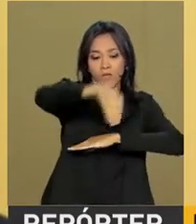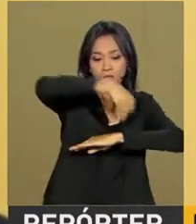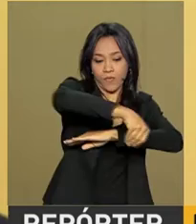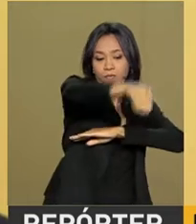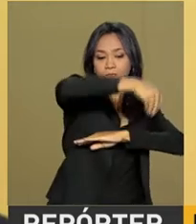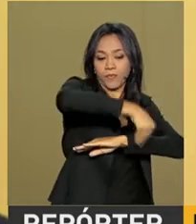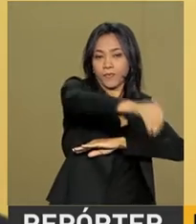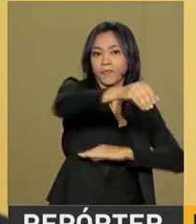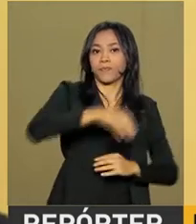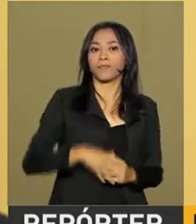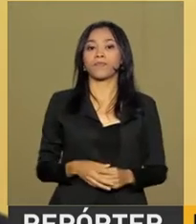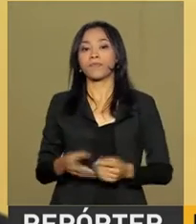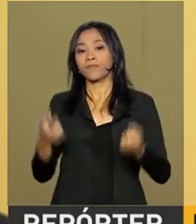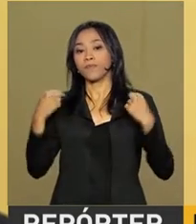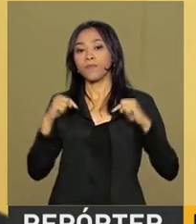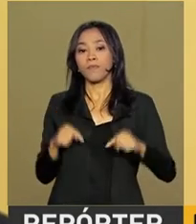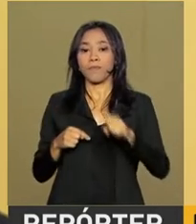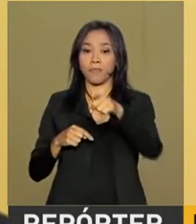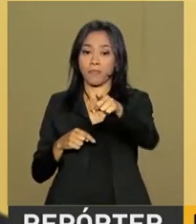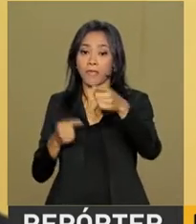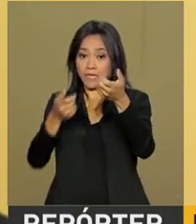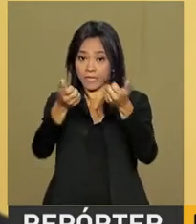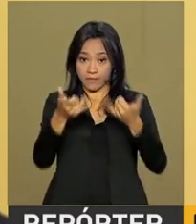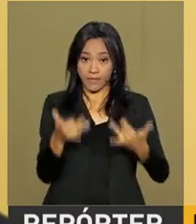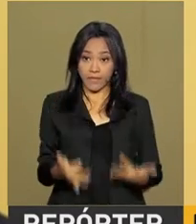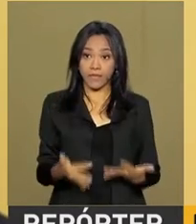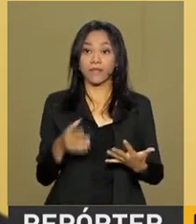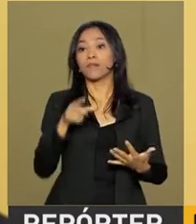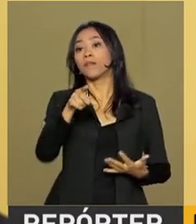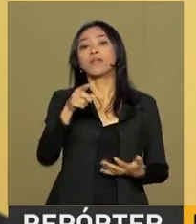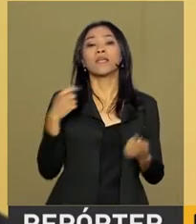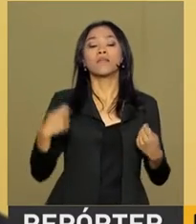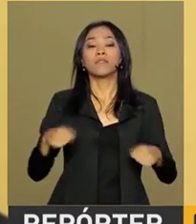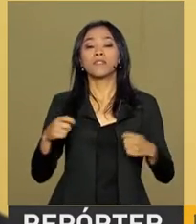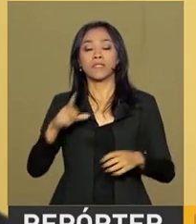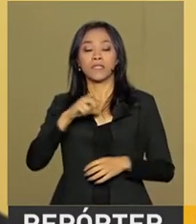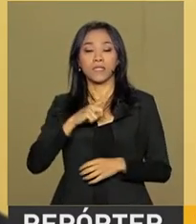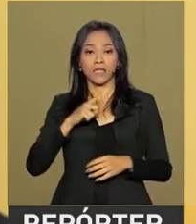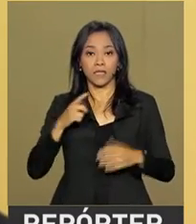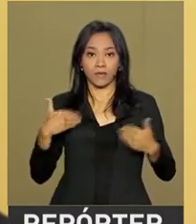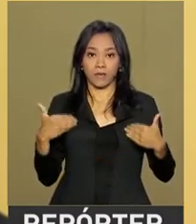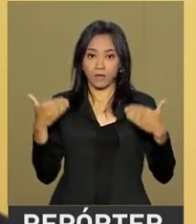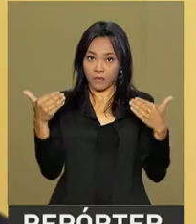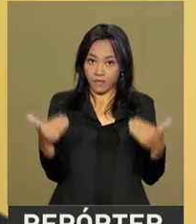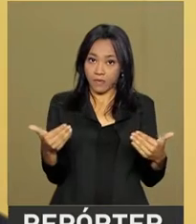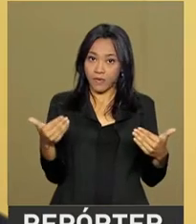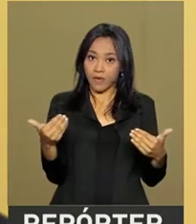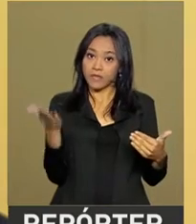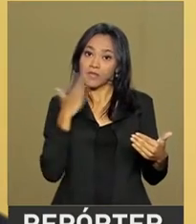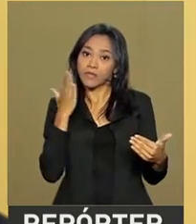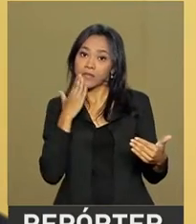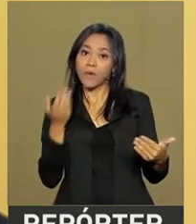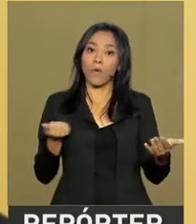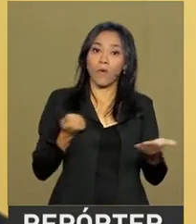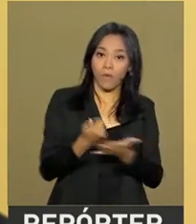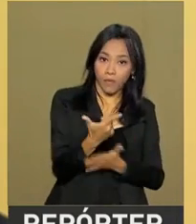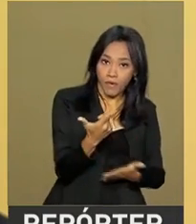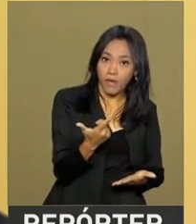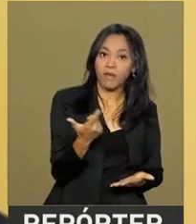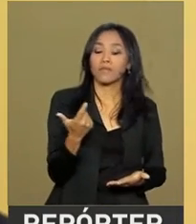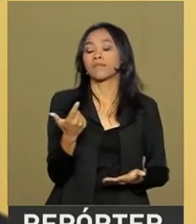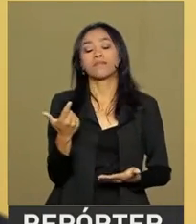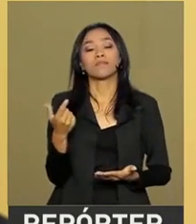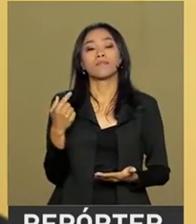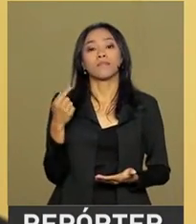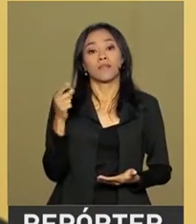ter a condição de uma barganha melhor, de uma posição melhor de compra. E isso já